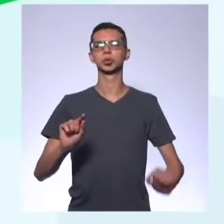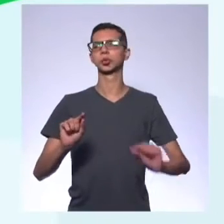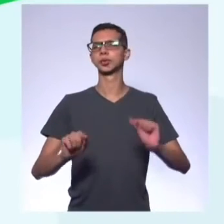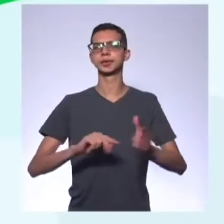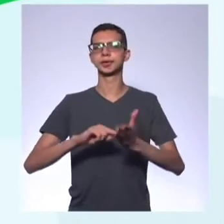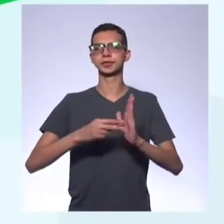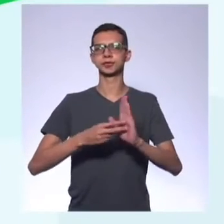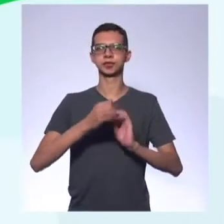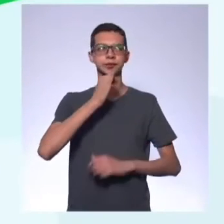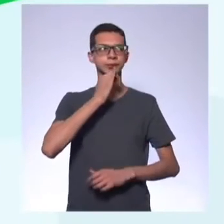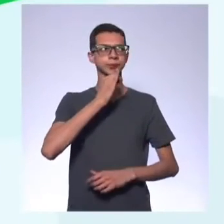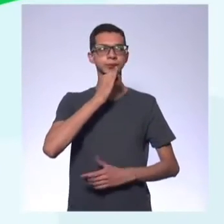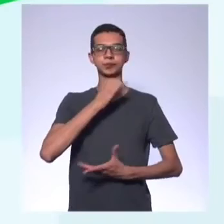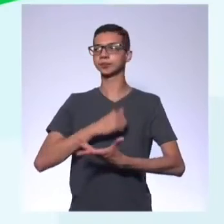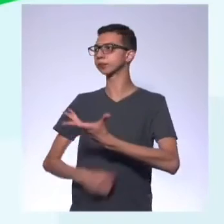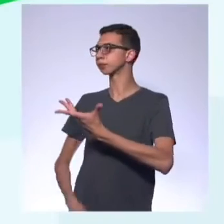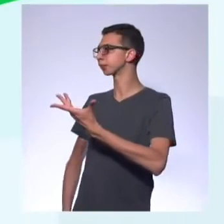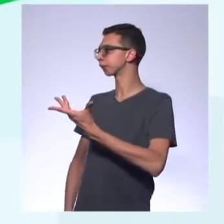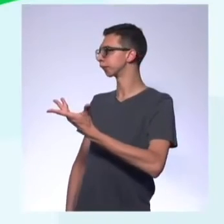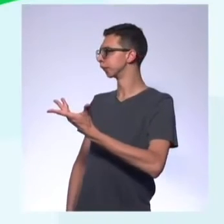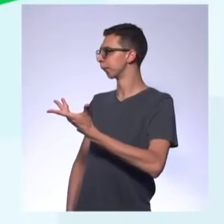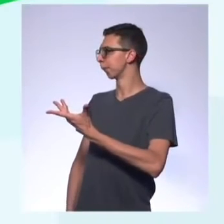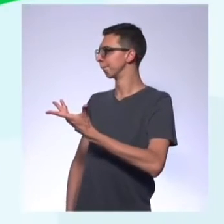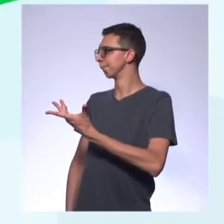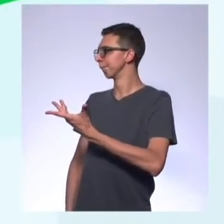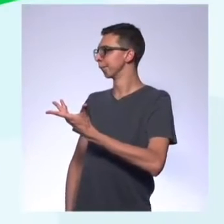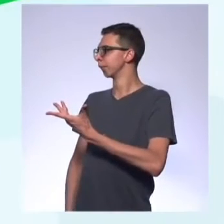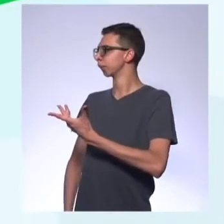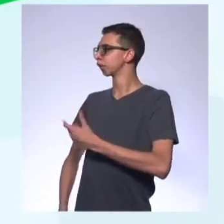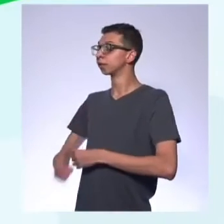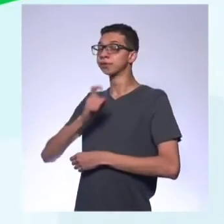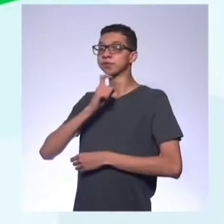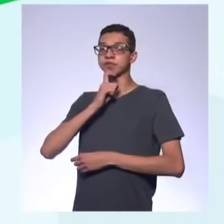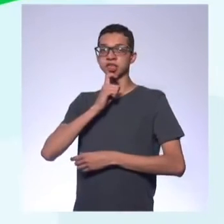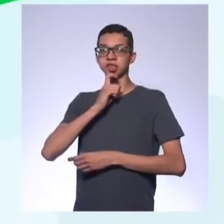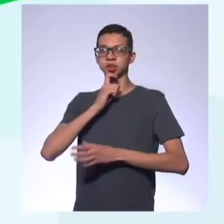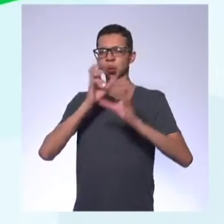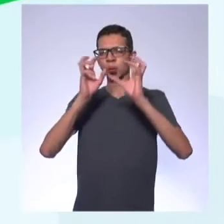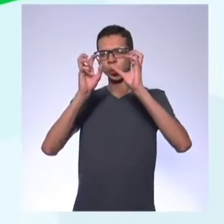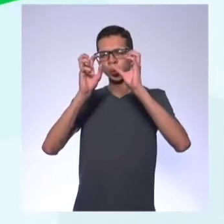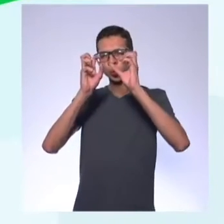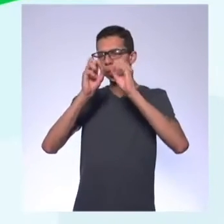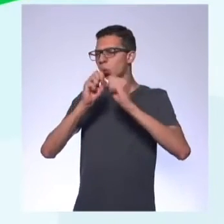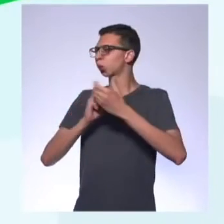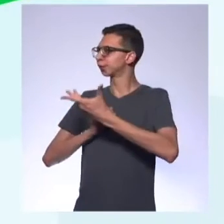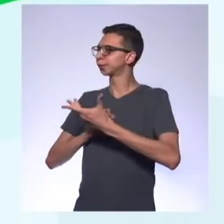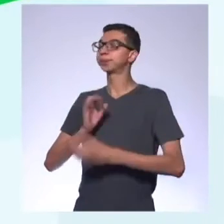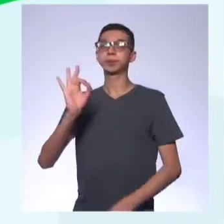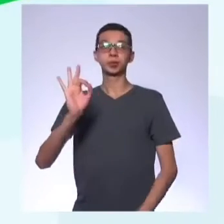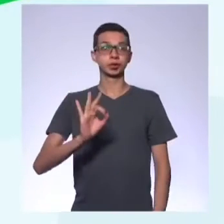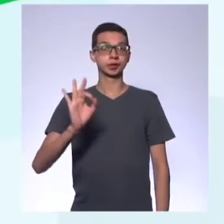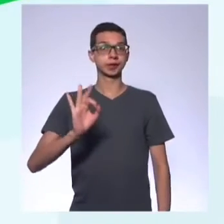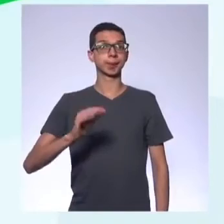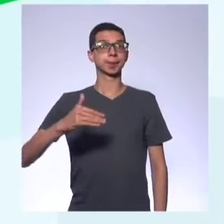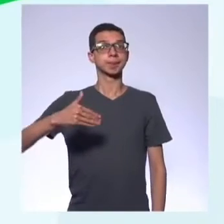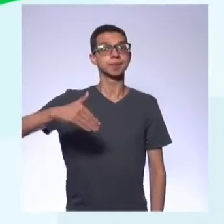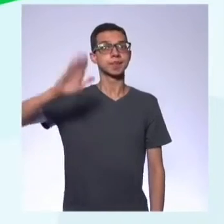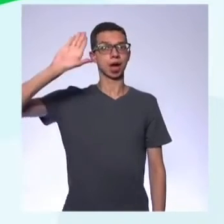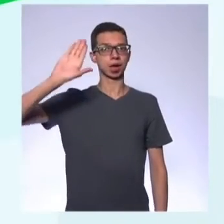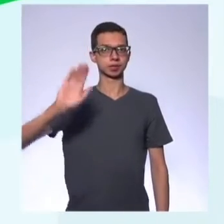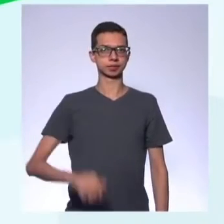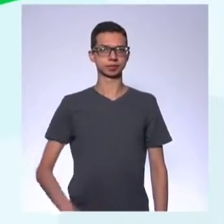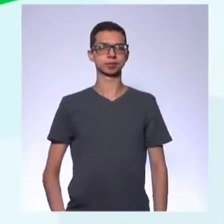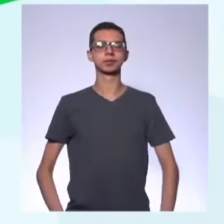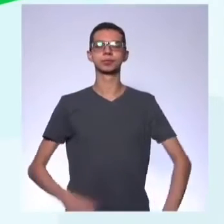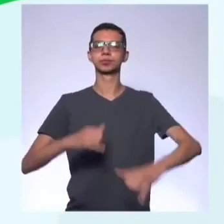mais escuro a tonalidade verde, isso quer dizer que ele tem uma maior porcentagem, né, de